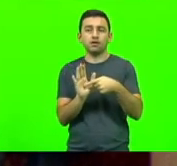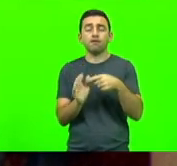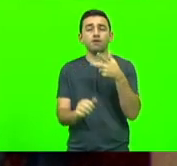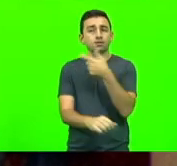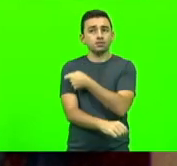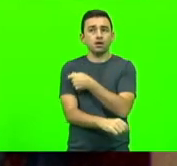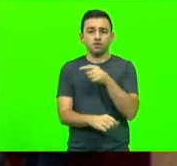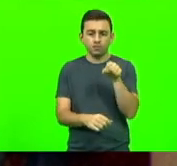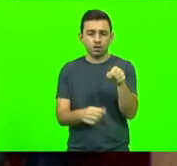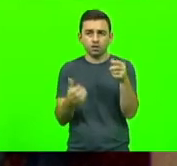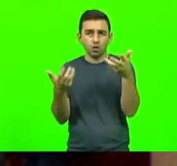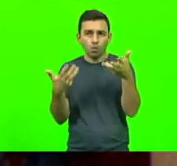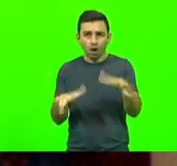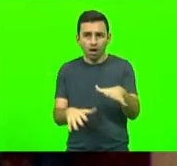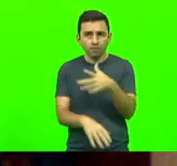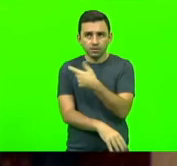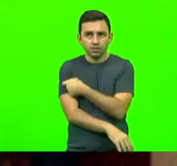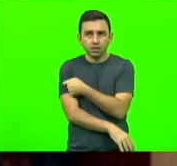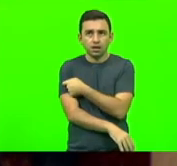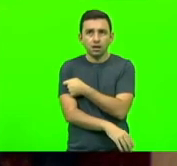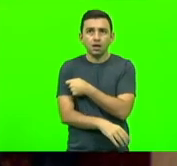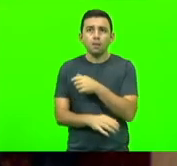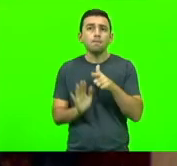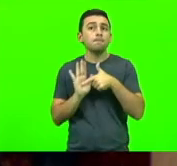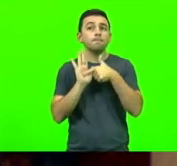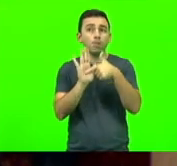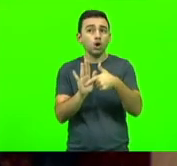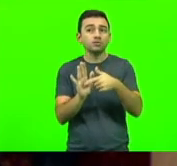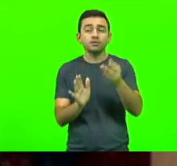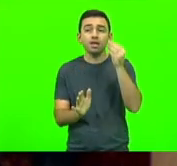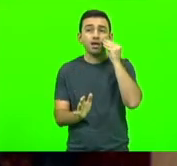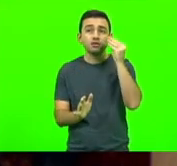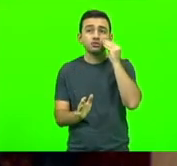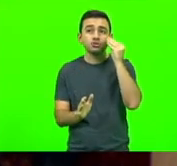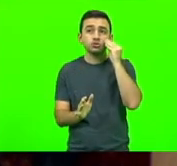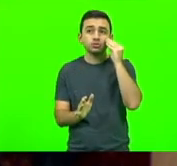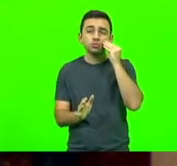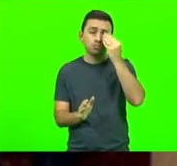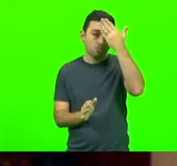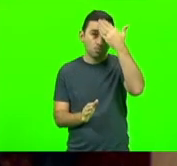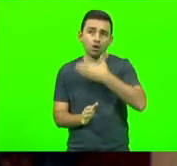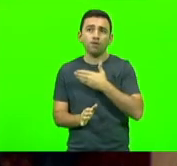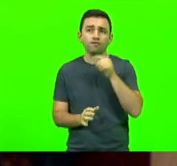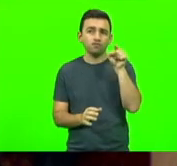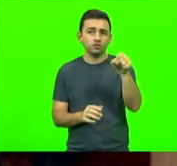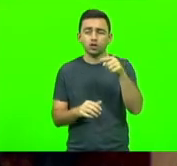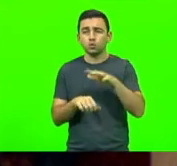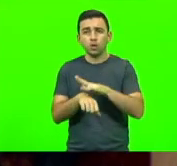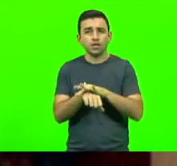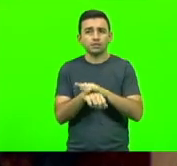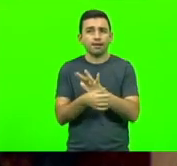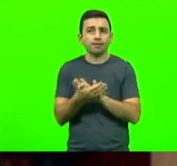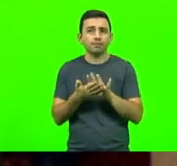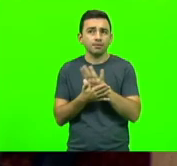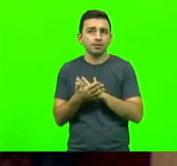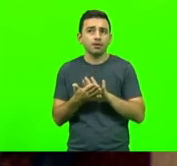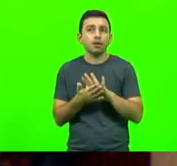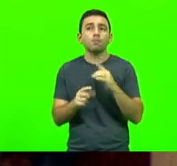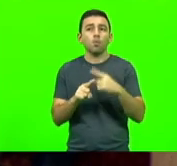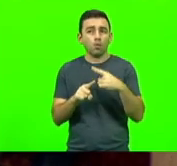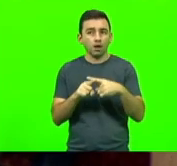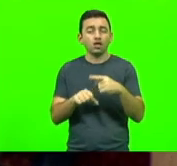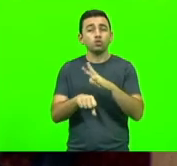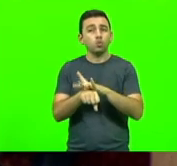você não quiser se vacinar, apresenta um teste e comprova que você não está doente, porque esta doença